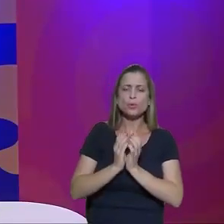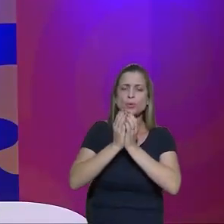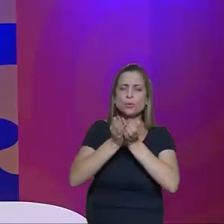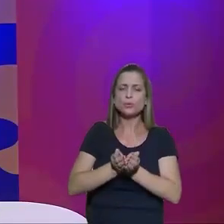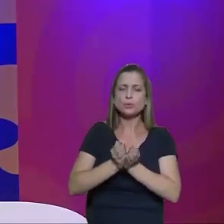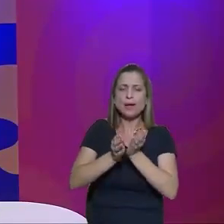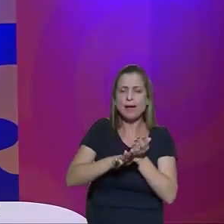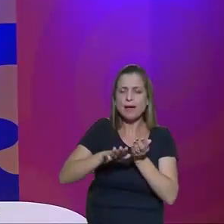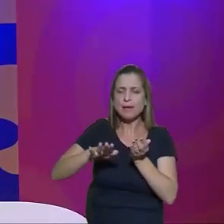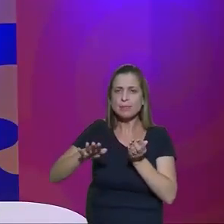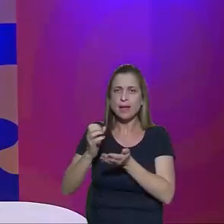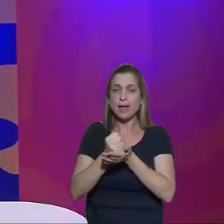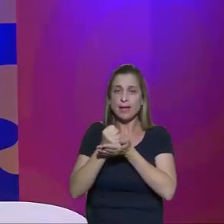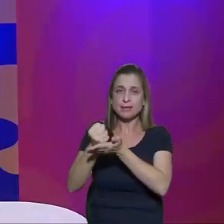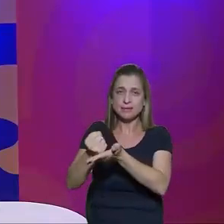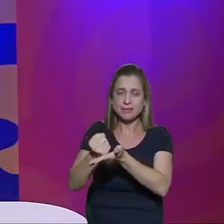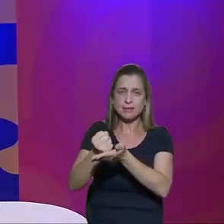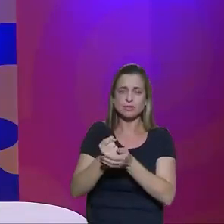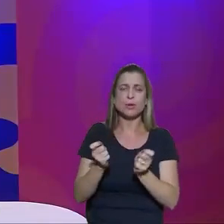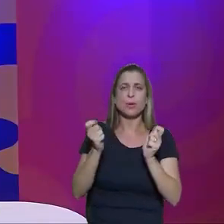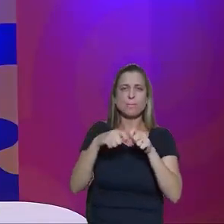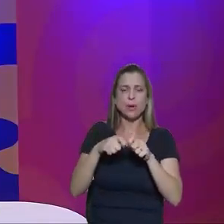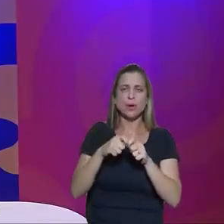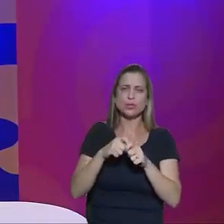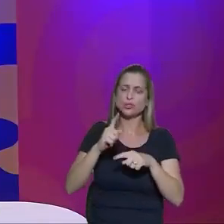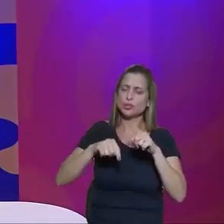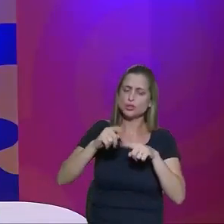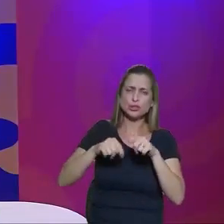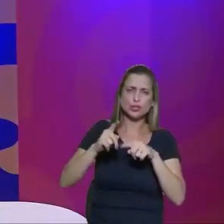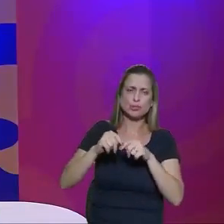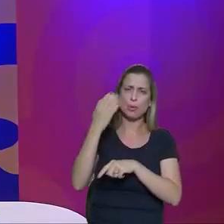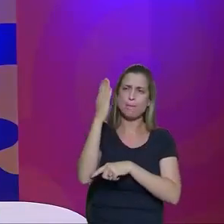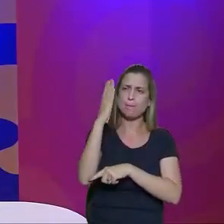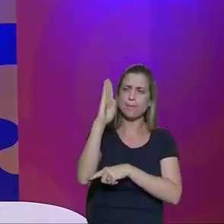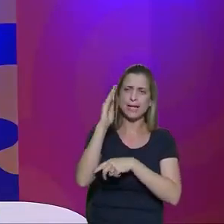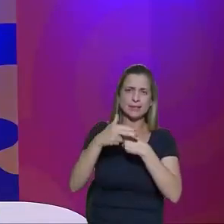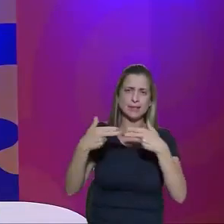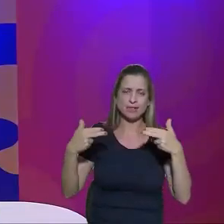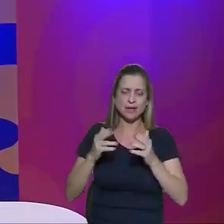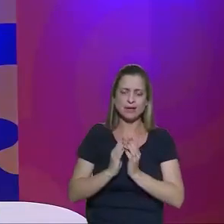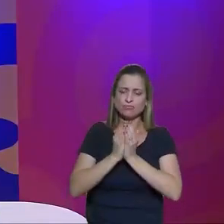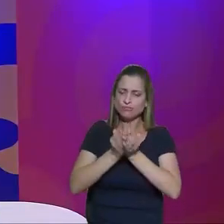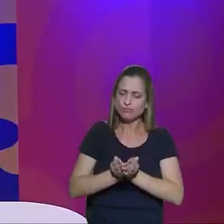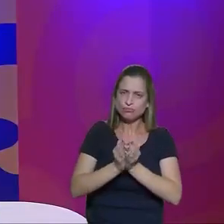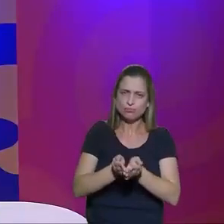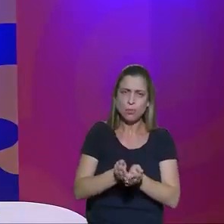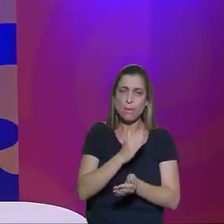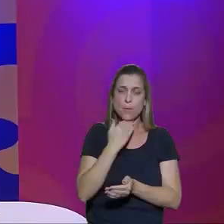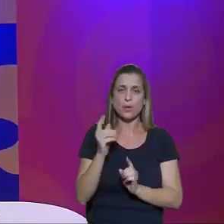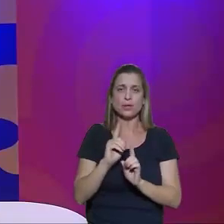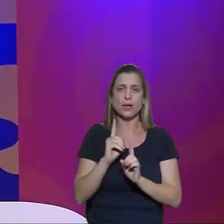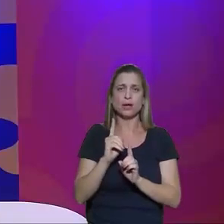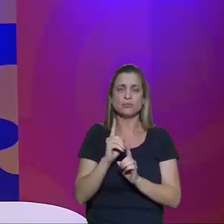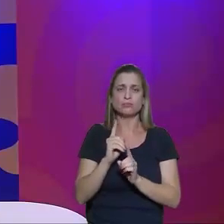e resgate. Pode ser integrada por diferentes tipos de madeira. Jangada é combinar de não morrer. Recomendo a propósito a leitura